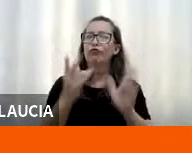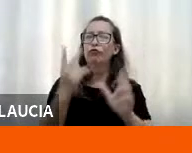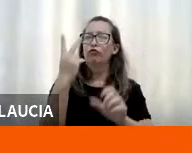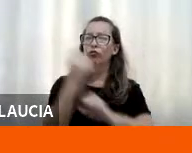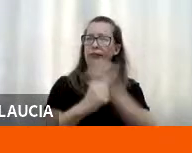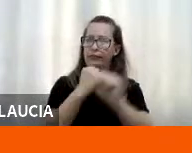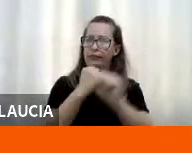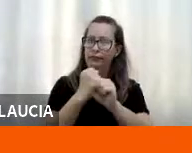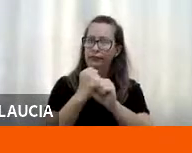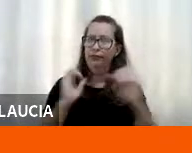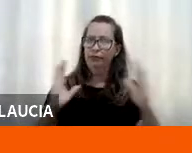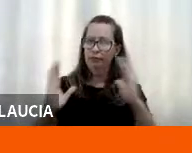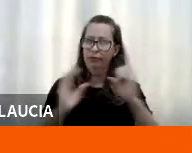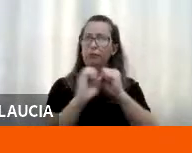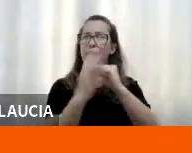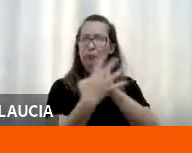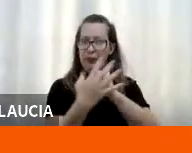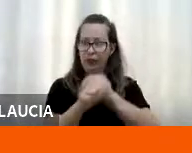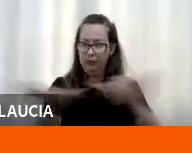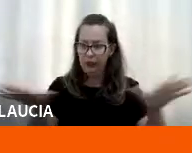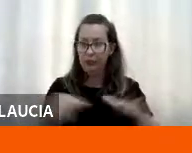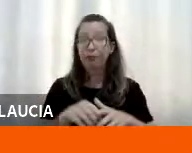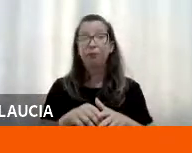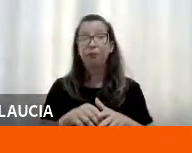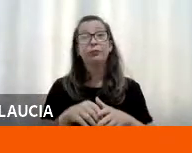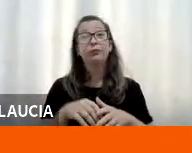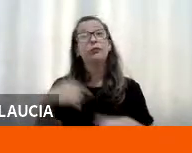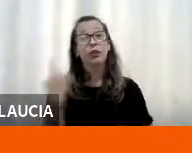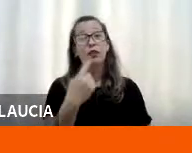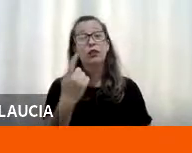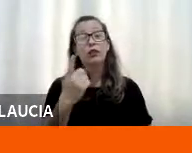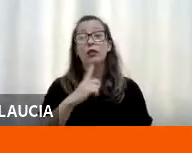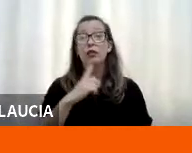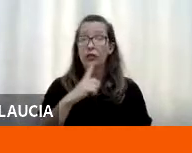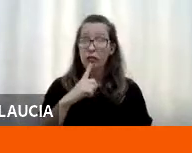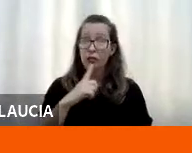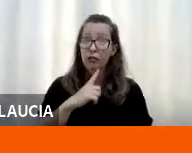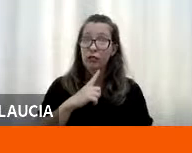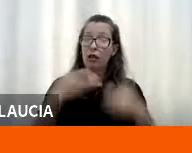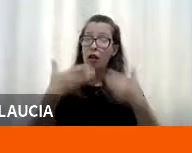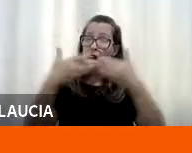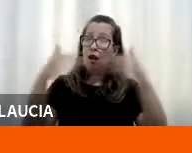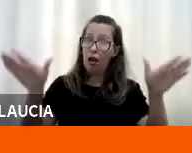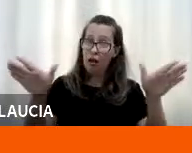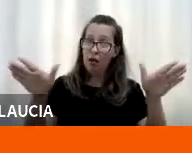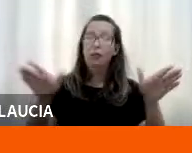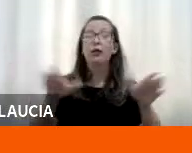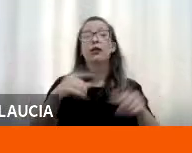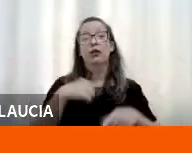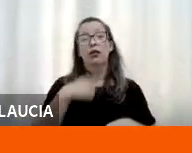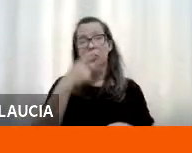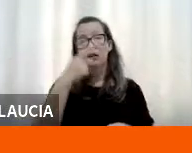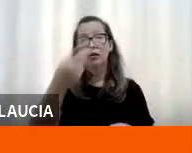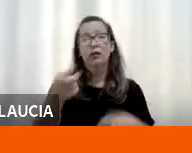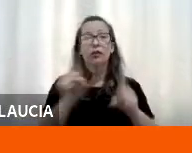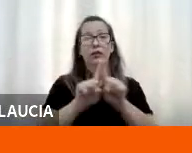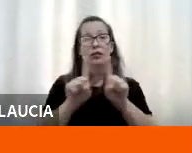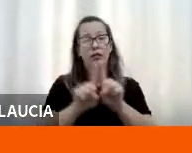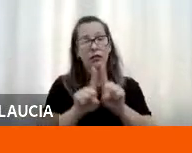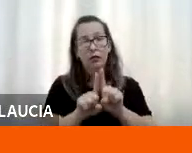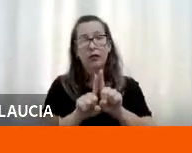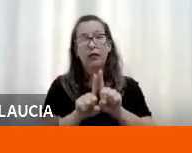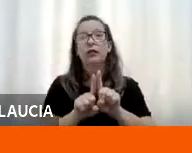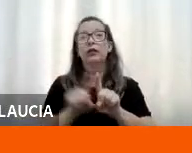como o evento é aberto para além da Fiocruz, então vou situar rapidamente o que é